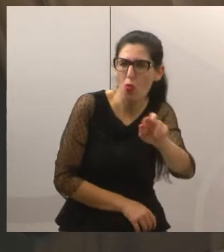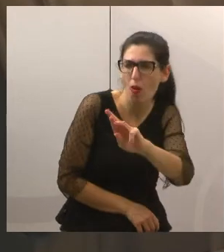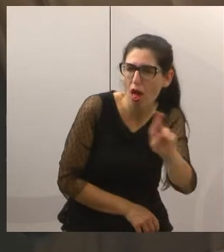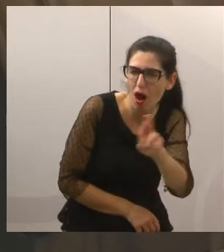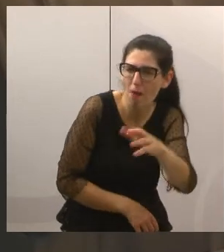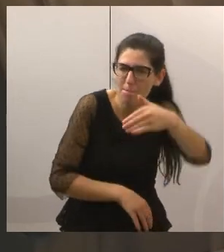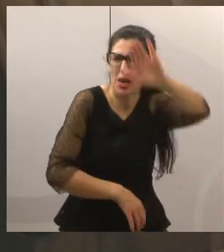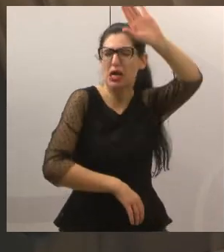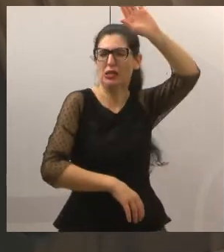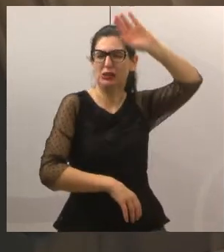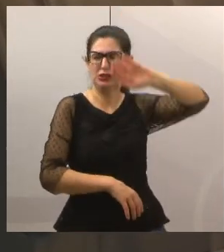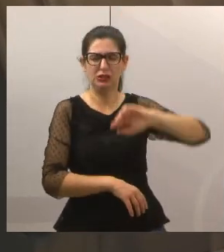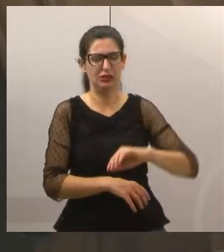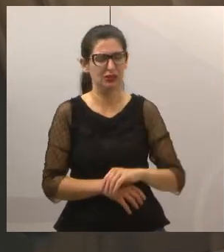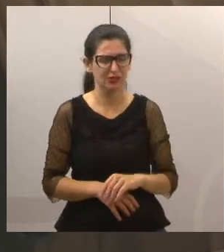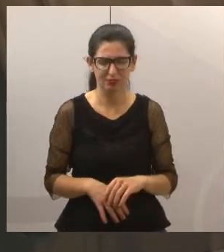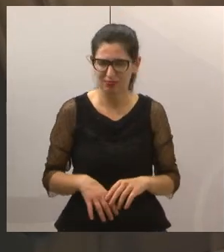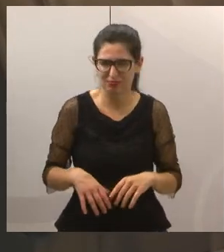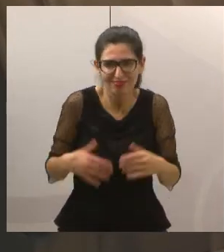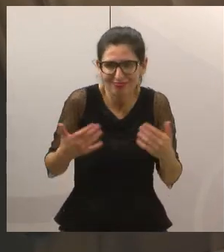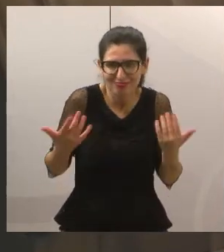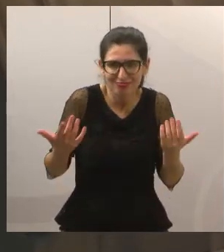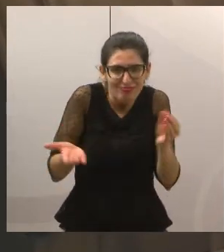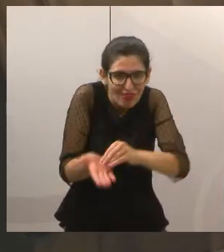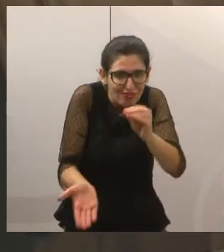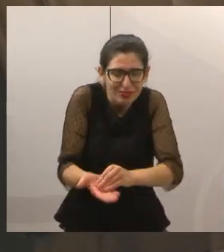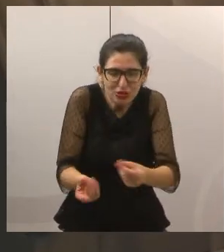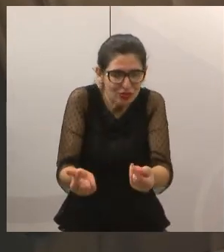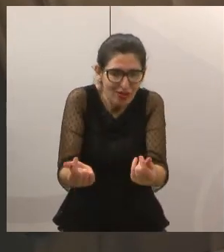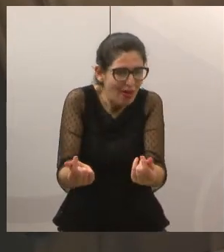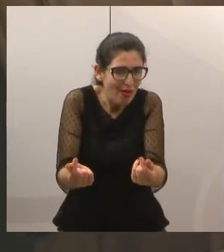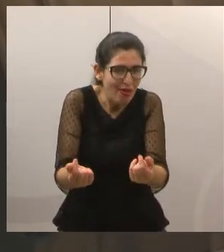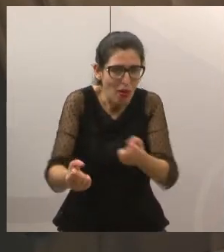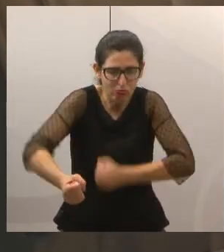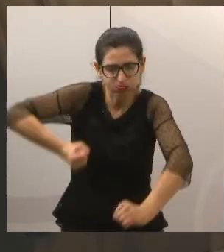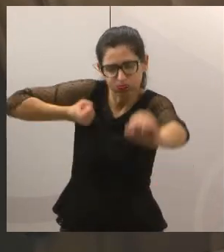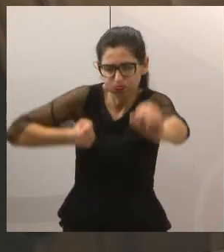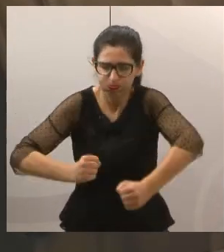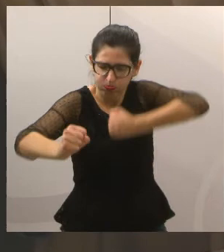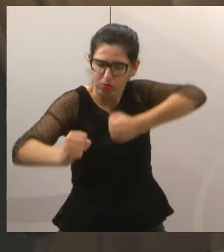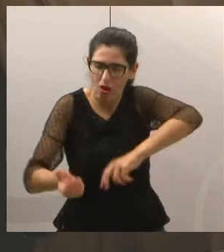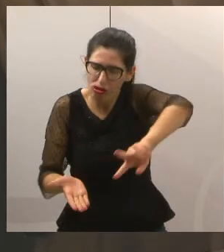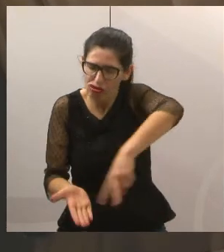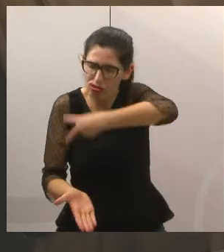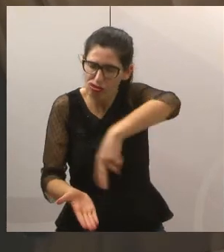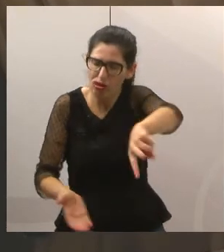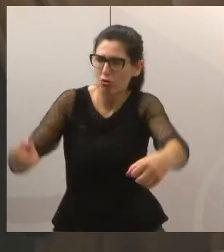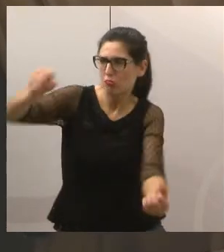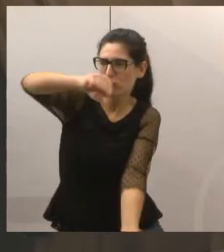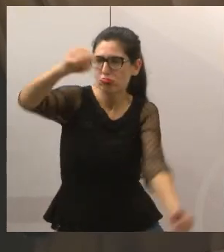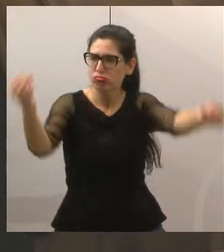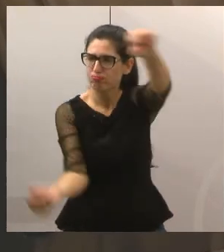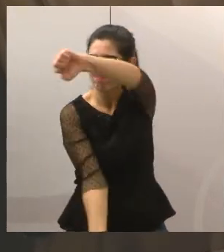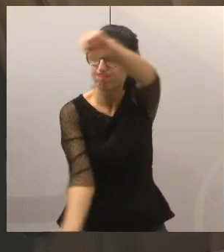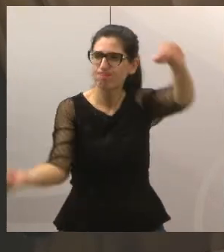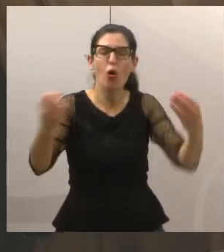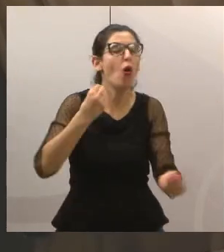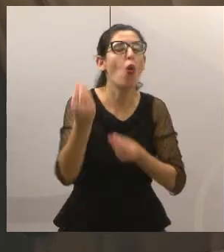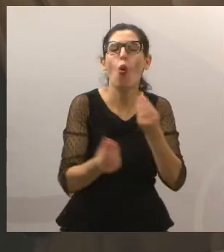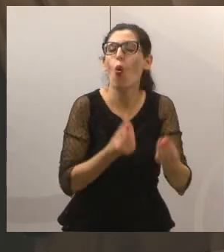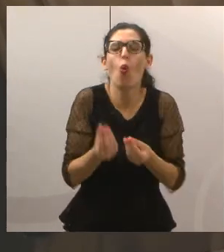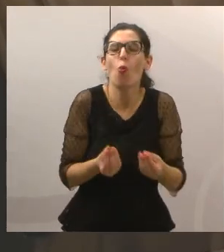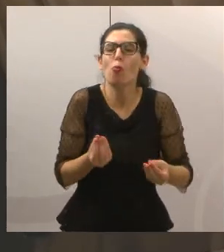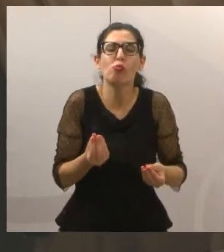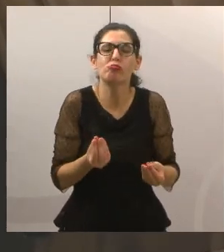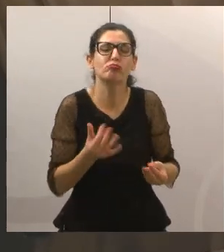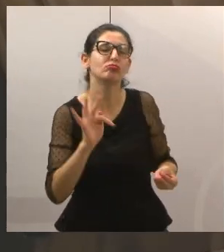suficiente para implantar as academias. Nesse caso, como é que é feito? Se não deu, como vai ser o procedimento para o